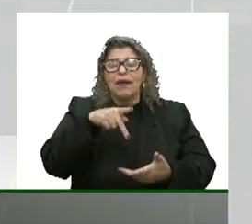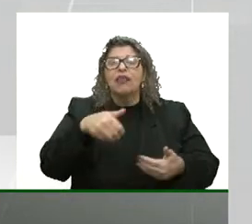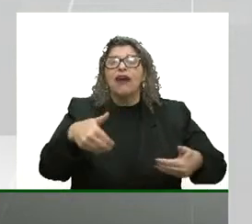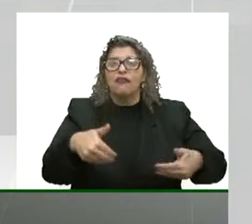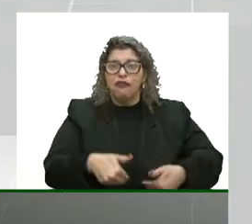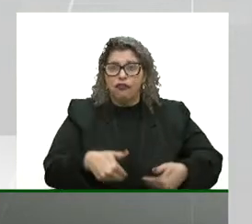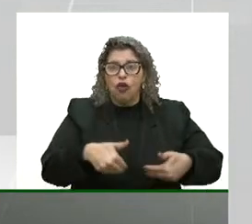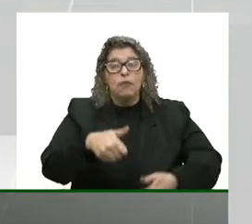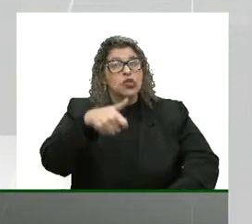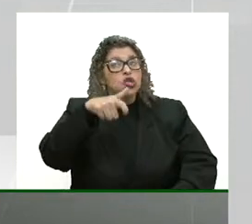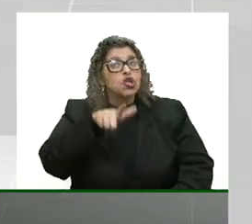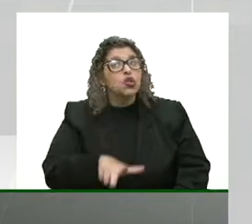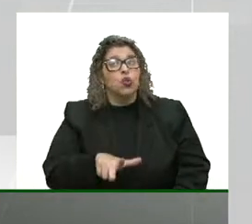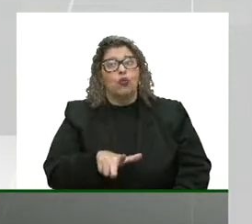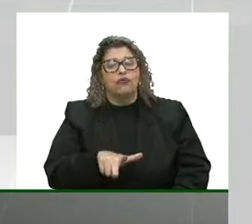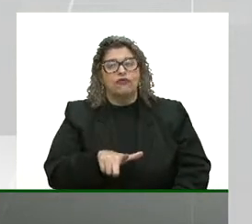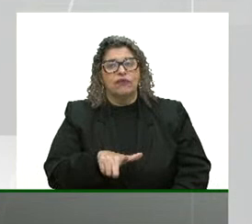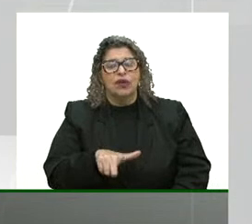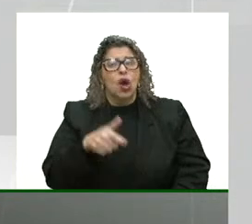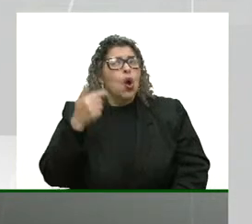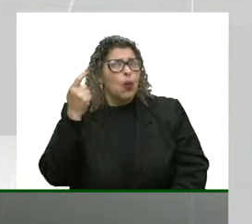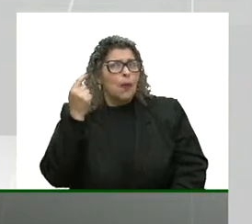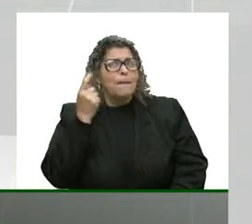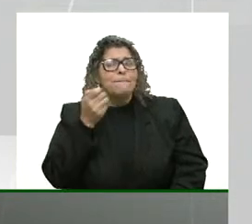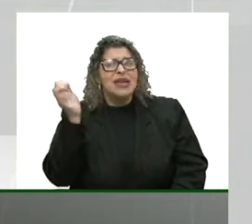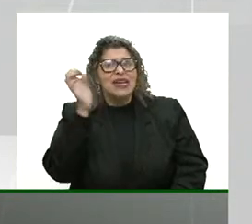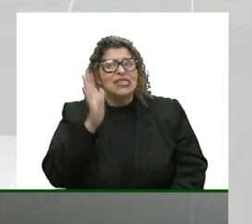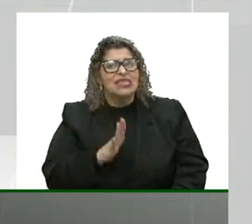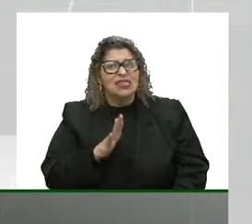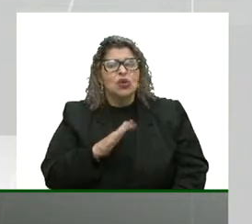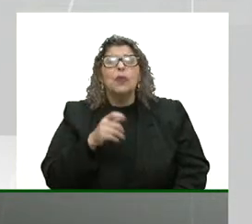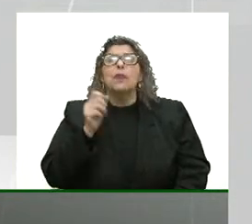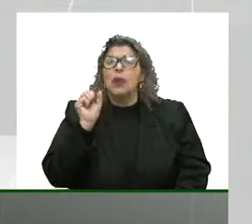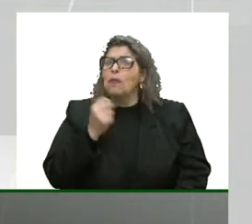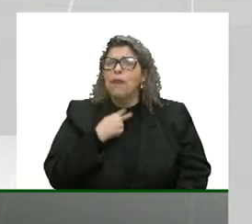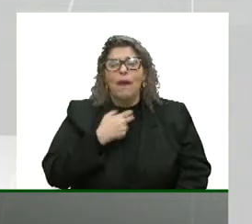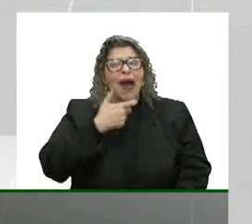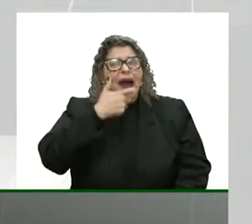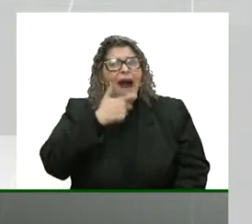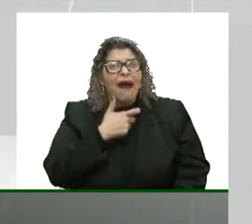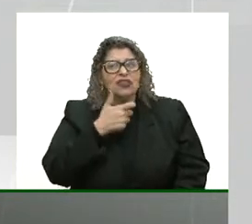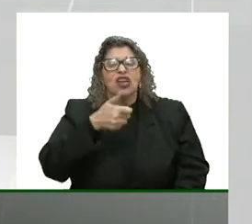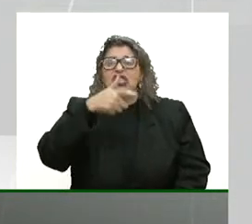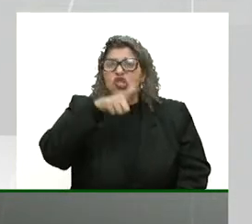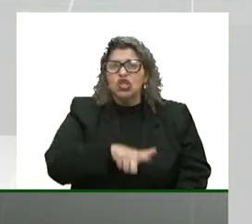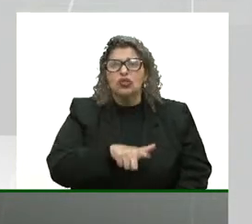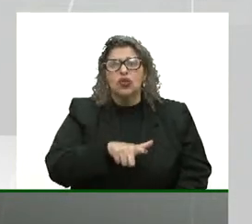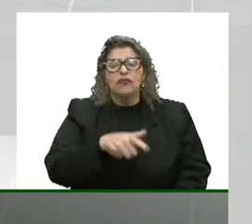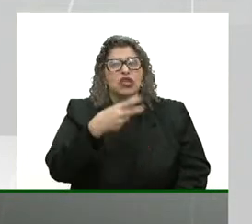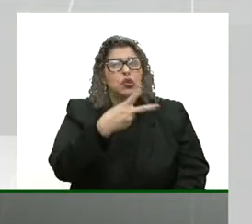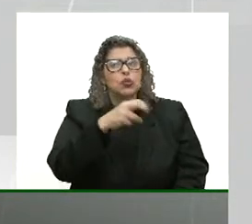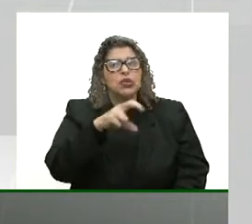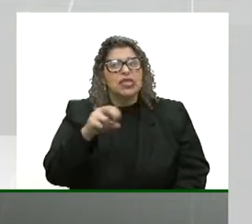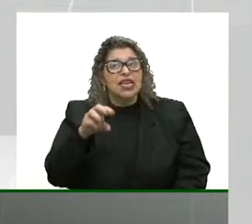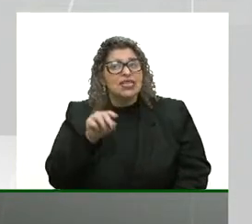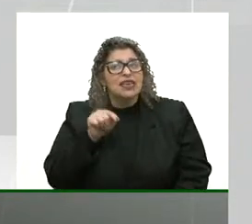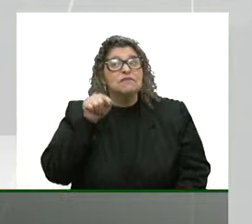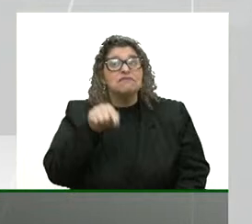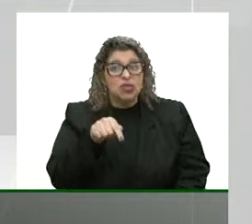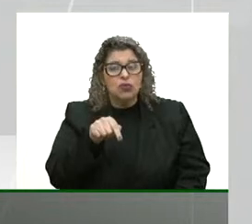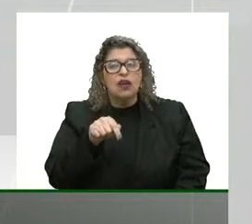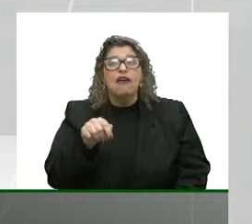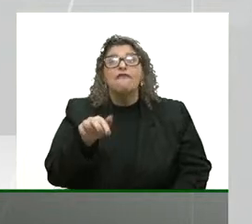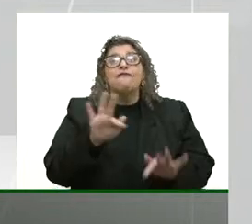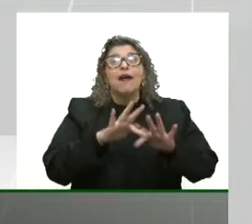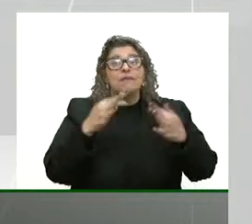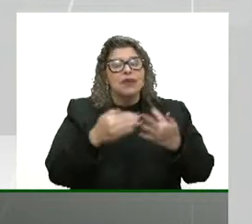pode achar que, rico como é, pode continuar com 200 mil famílias ricas